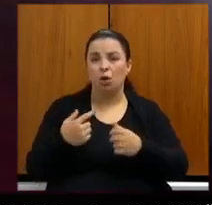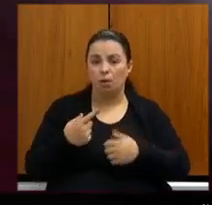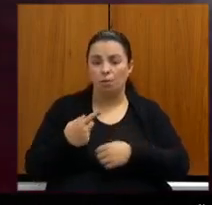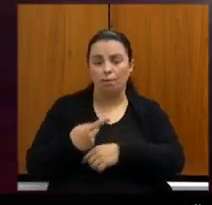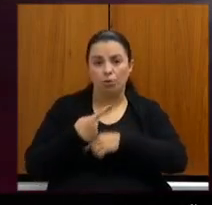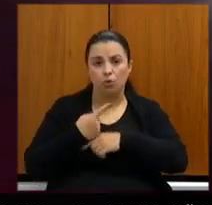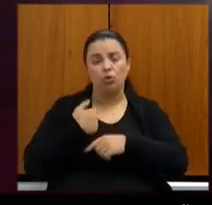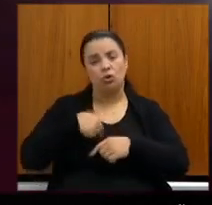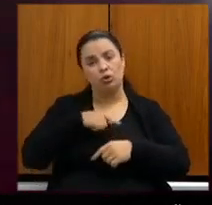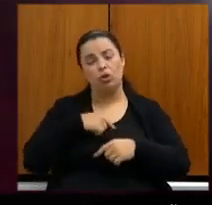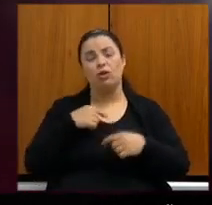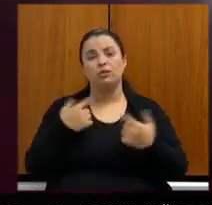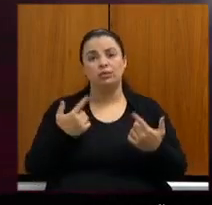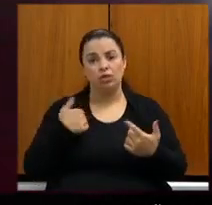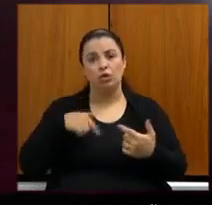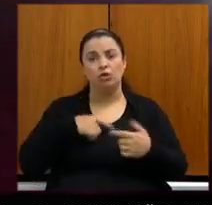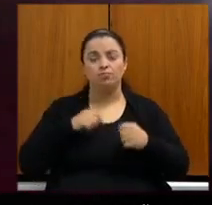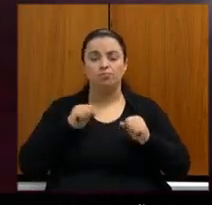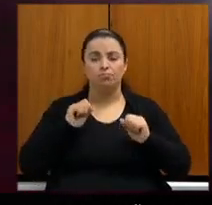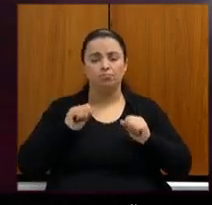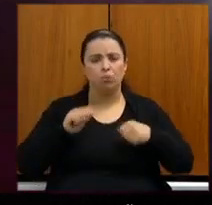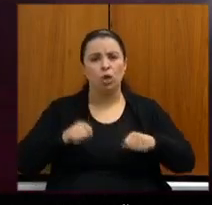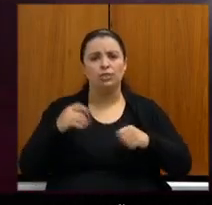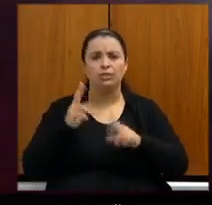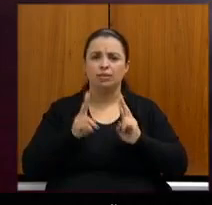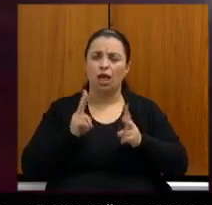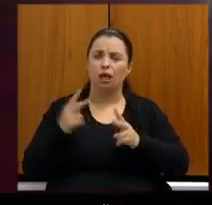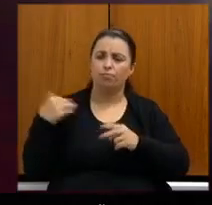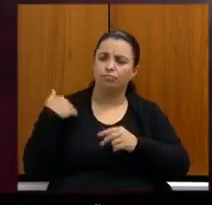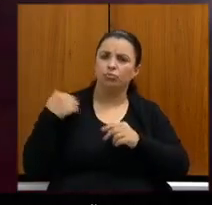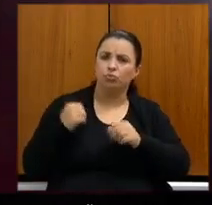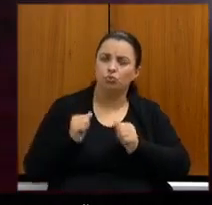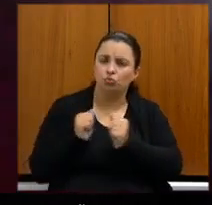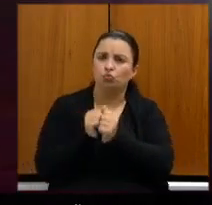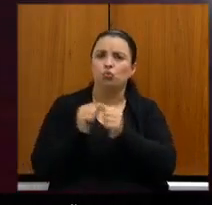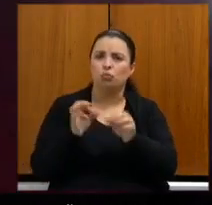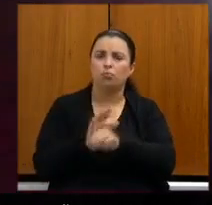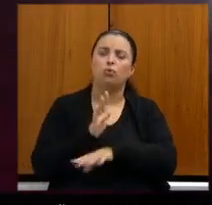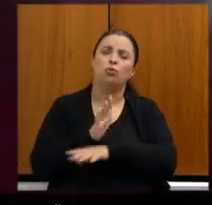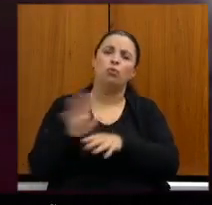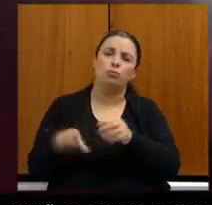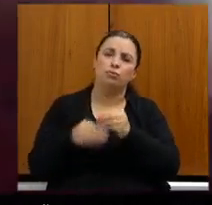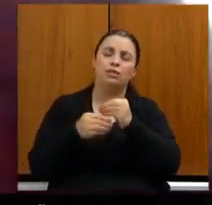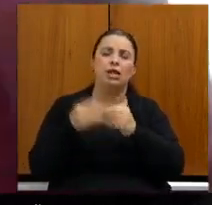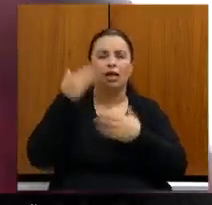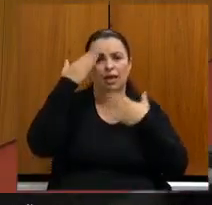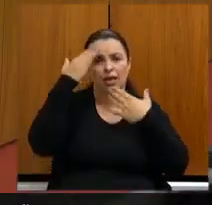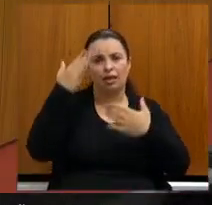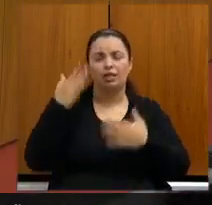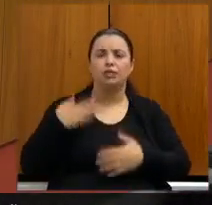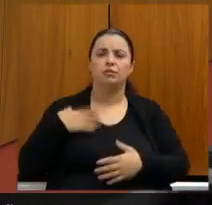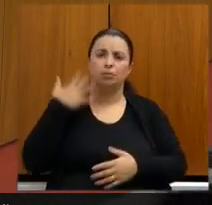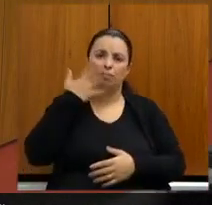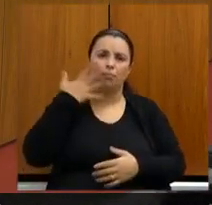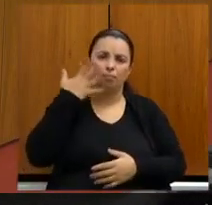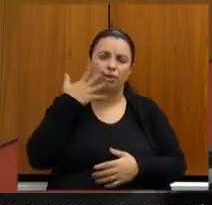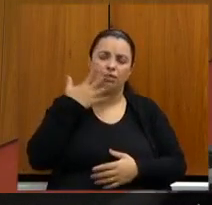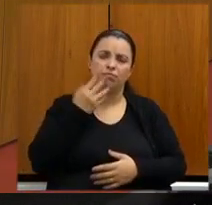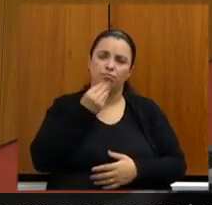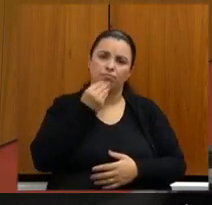sempre que possível né podemos ser acionada sim e agradeço a minha participação de grávida